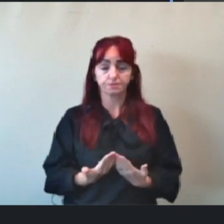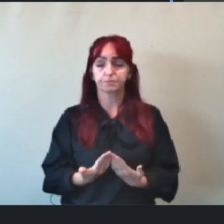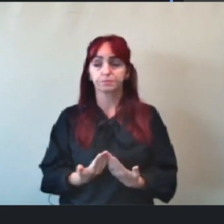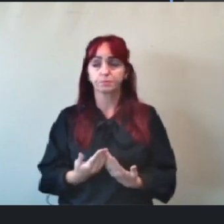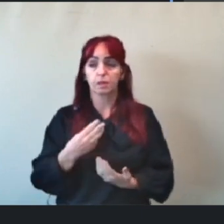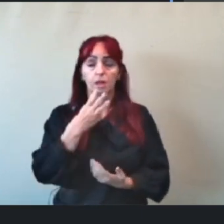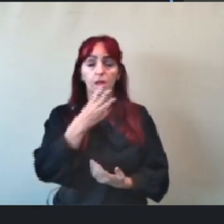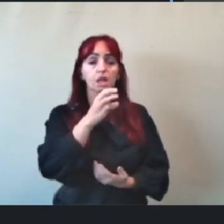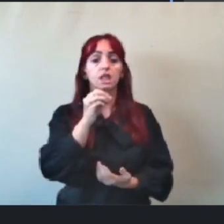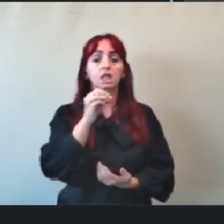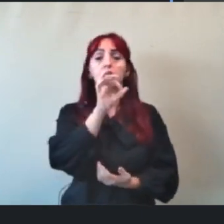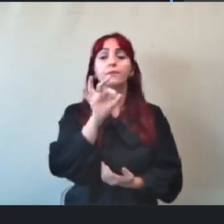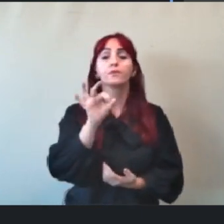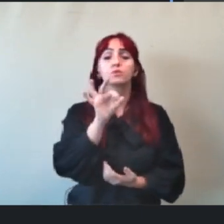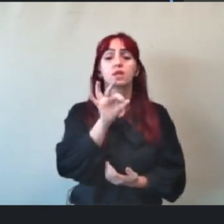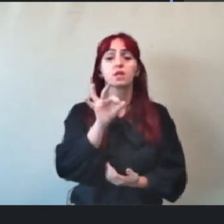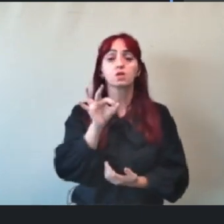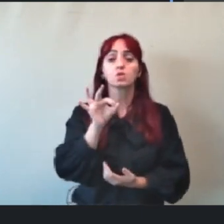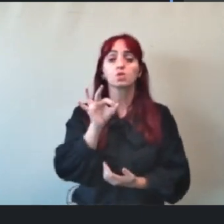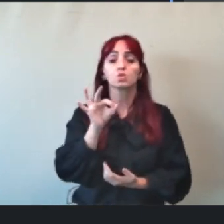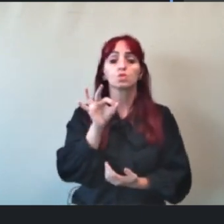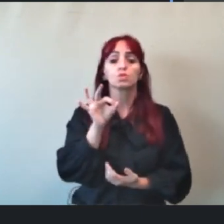30%